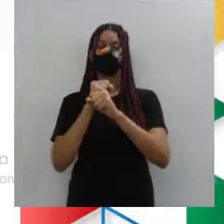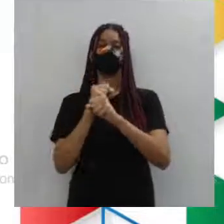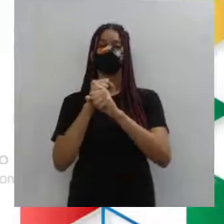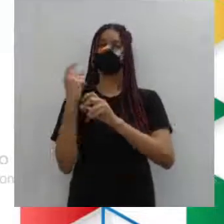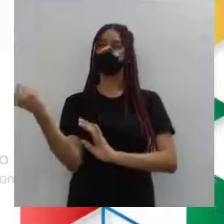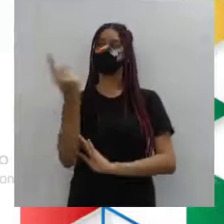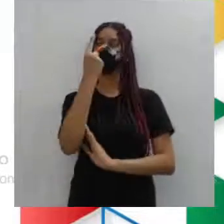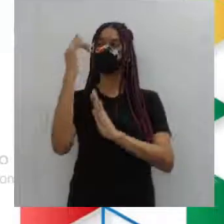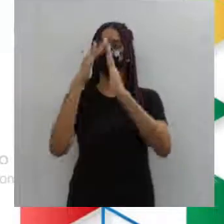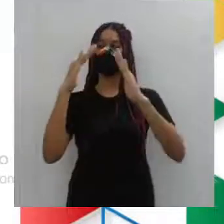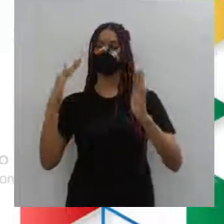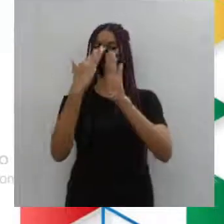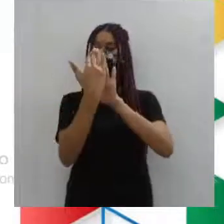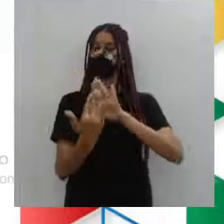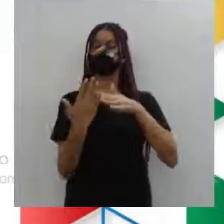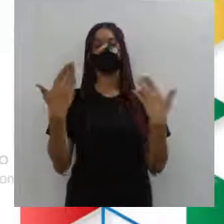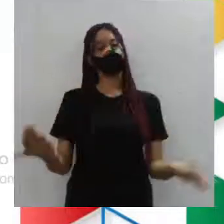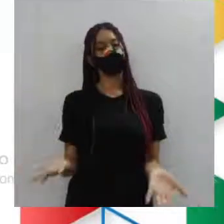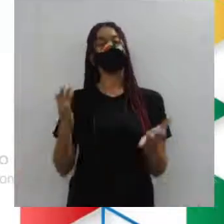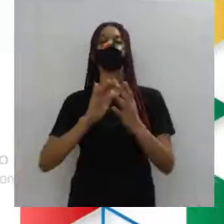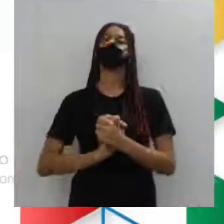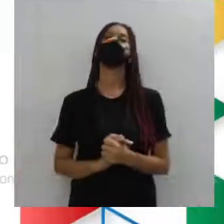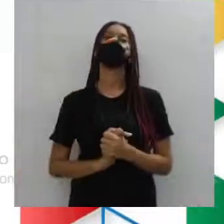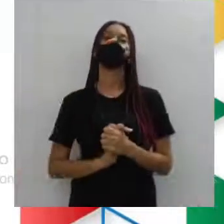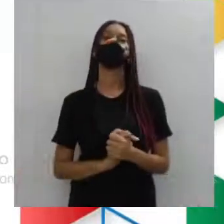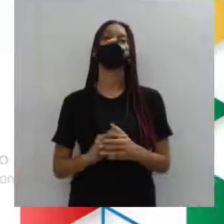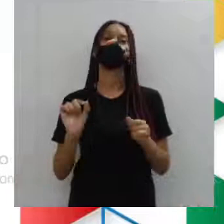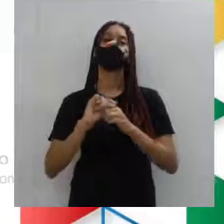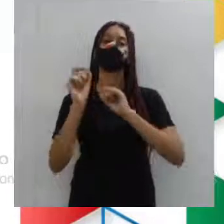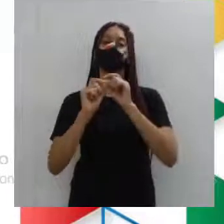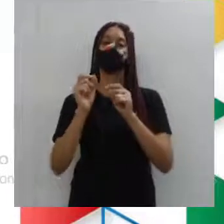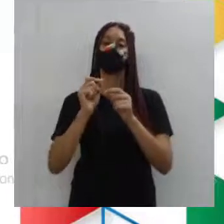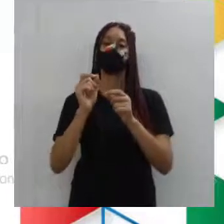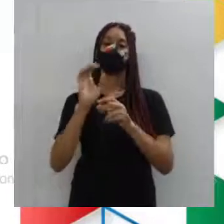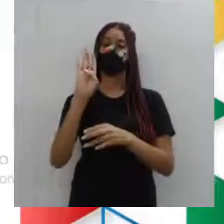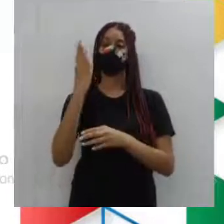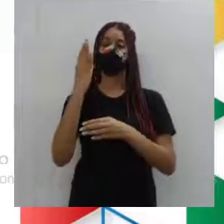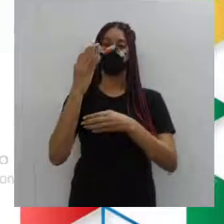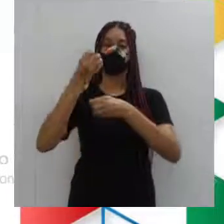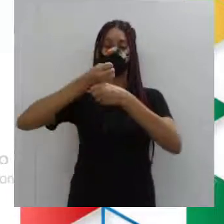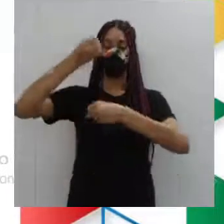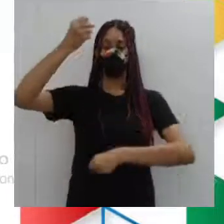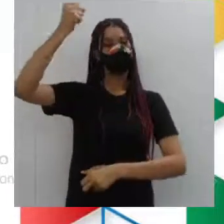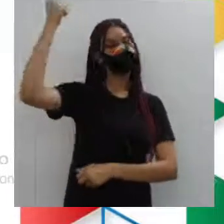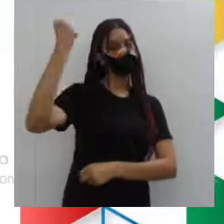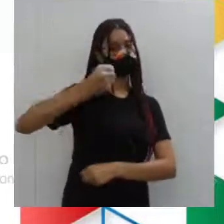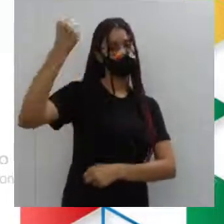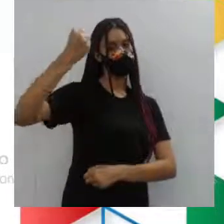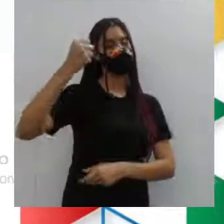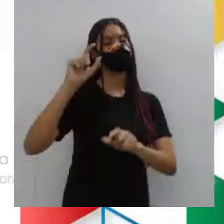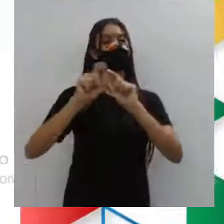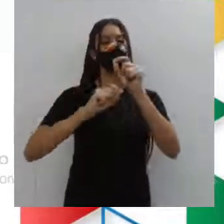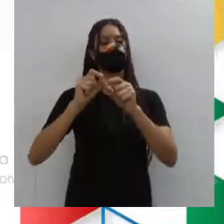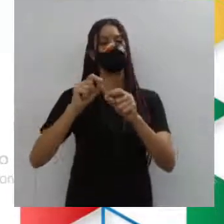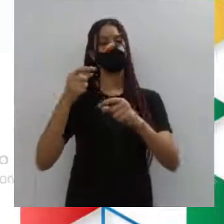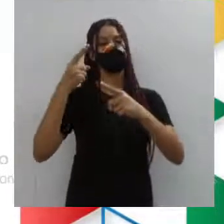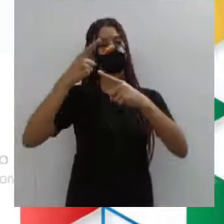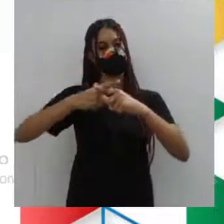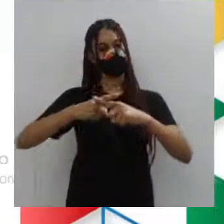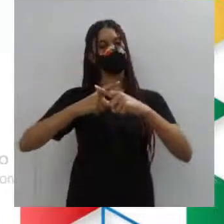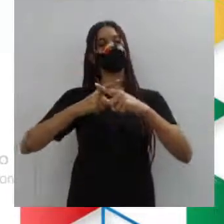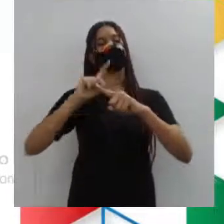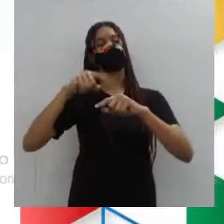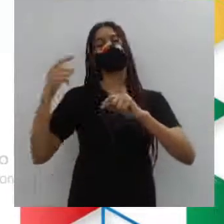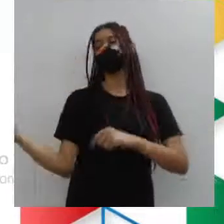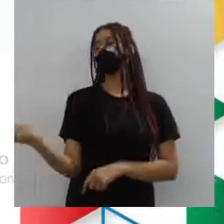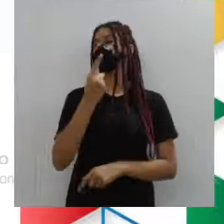a partir disso, ele fincou aquela vareta de bambu e o x, a incógnita, a variável, vai ser a